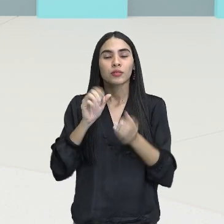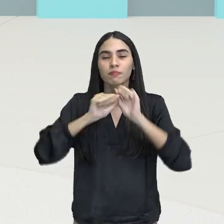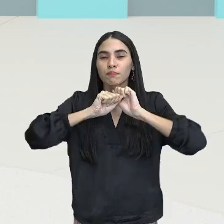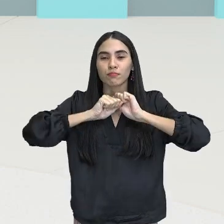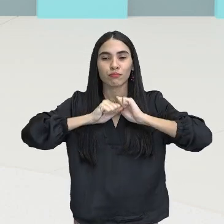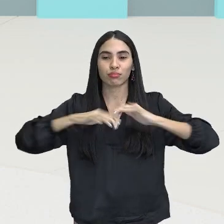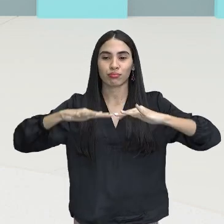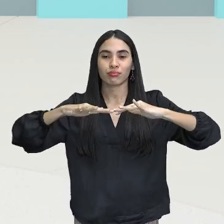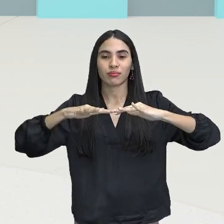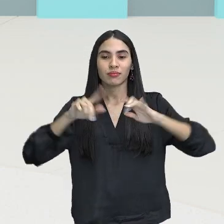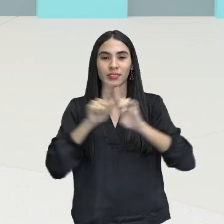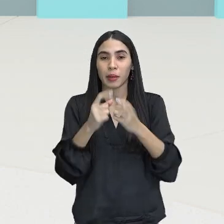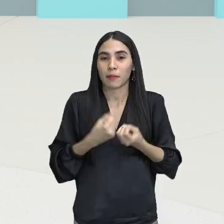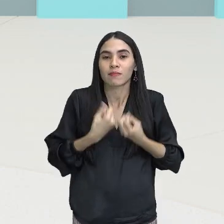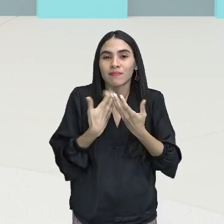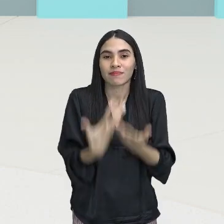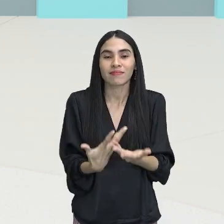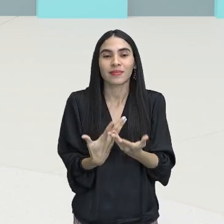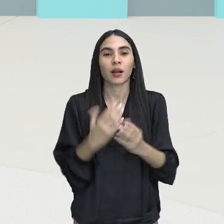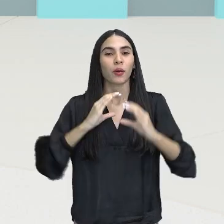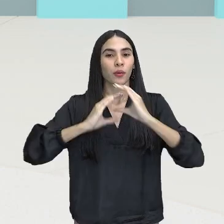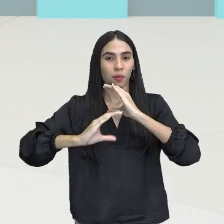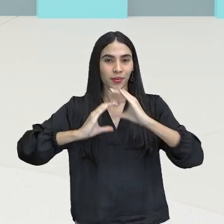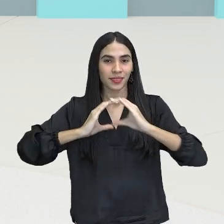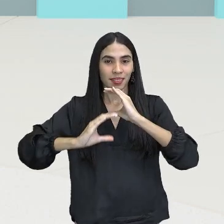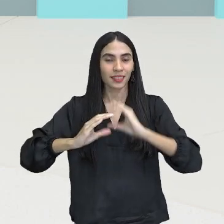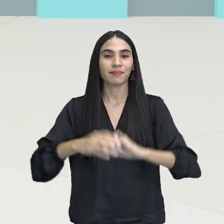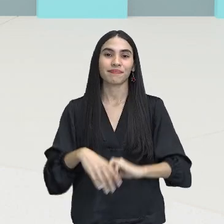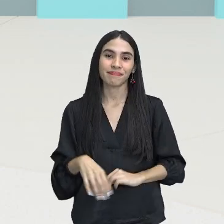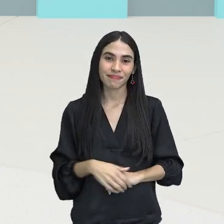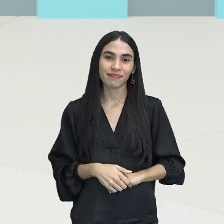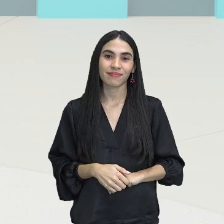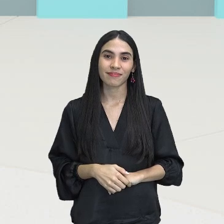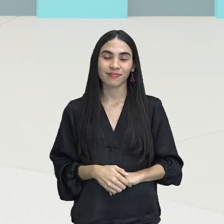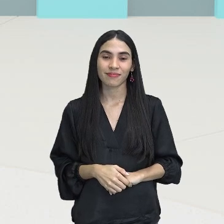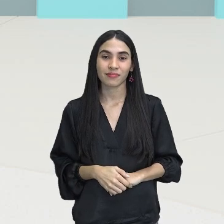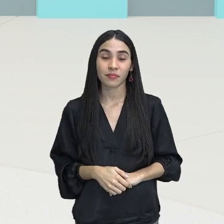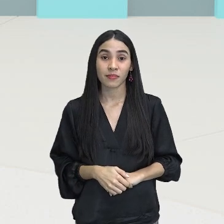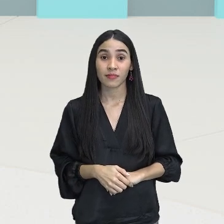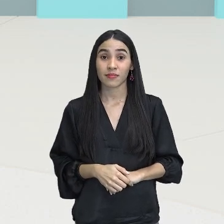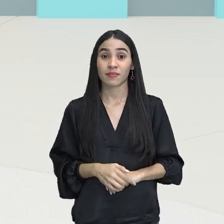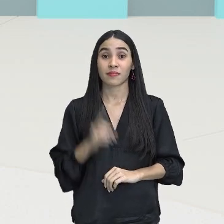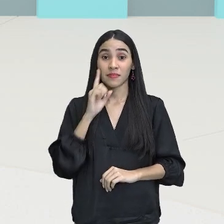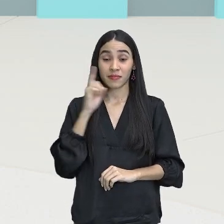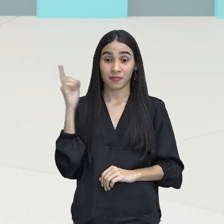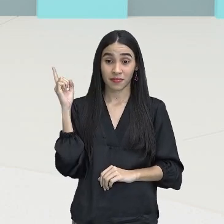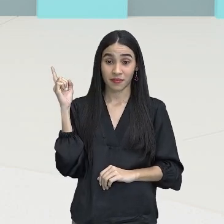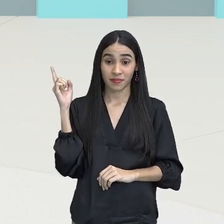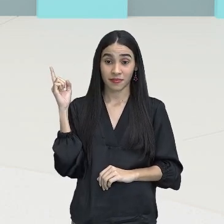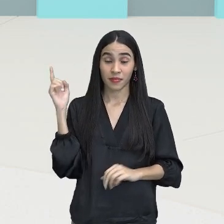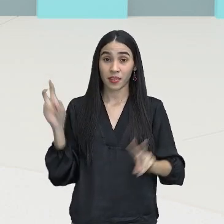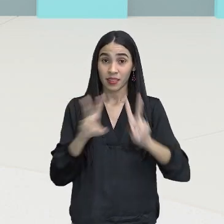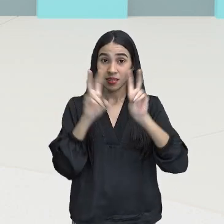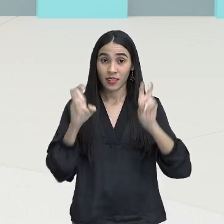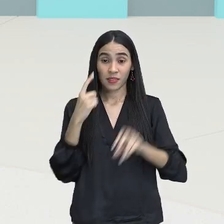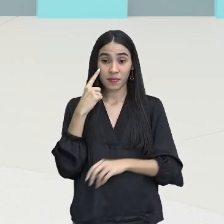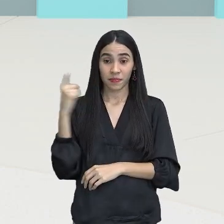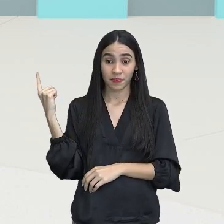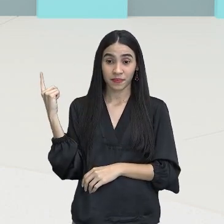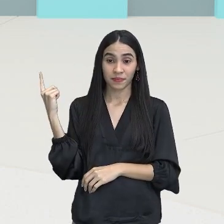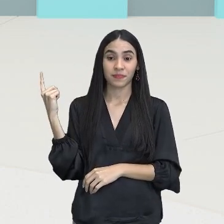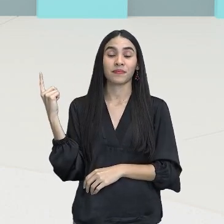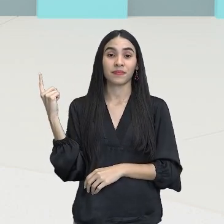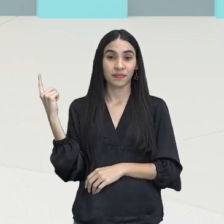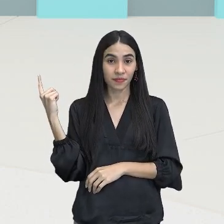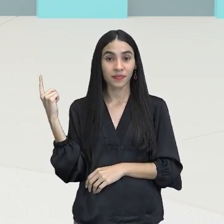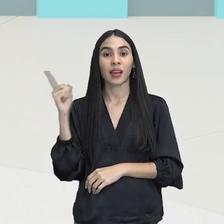disseminar, expressar, comunicar. Então, aqui, quando a gente fala das redes,